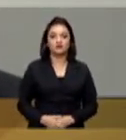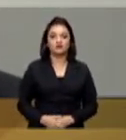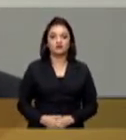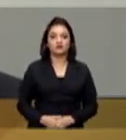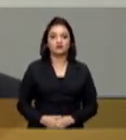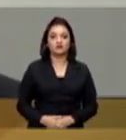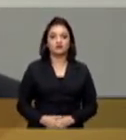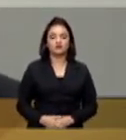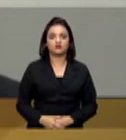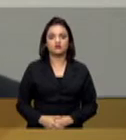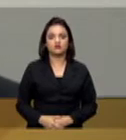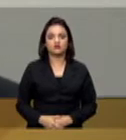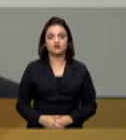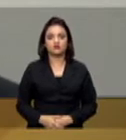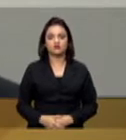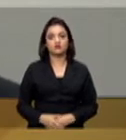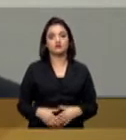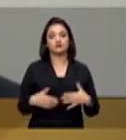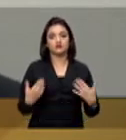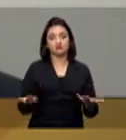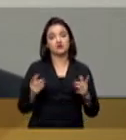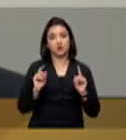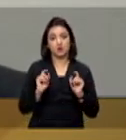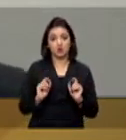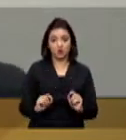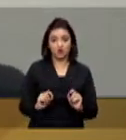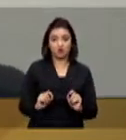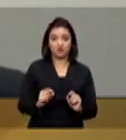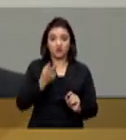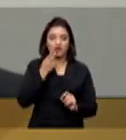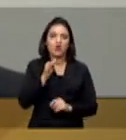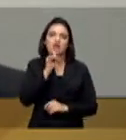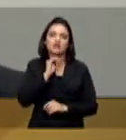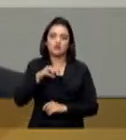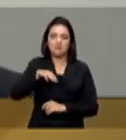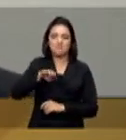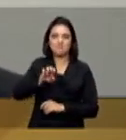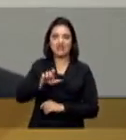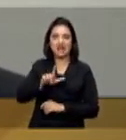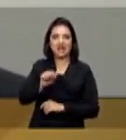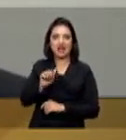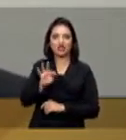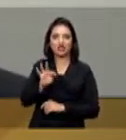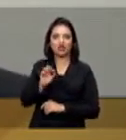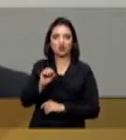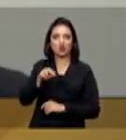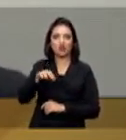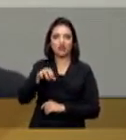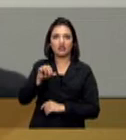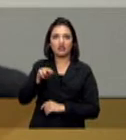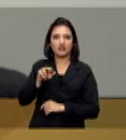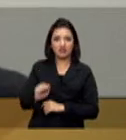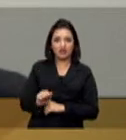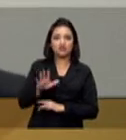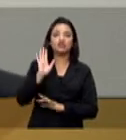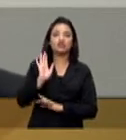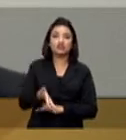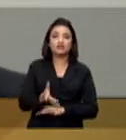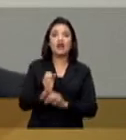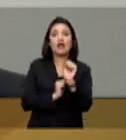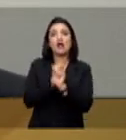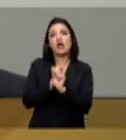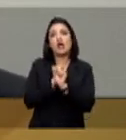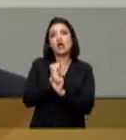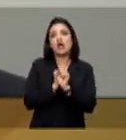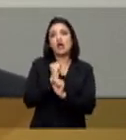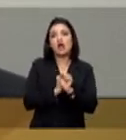Anvisa. Cito a título de exemplo a substância melatonina, que demorou vários anos para obter registro na Anvisa,